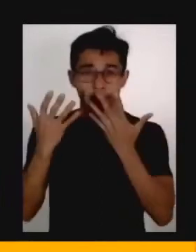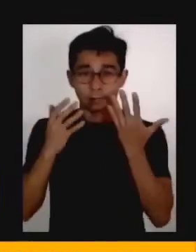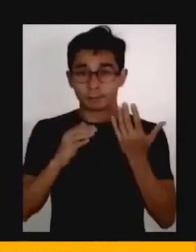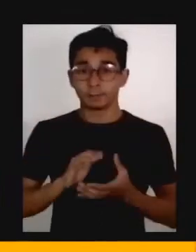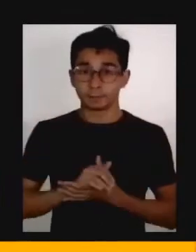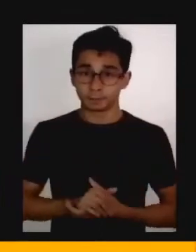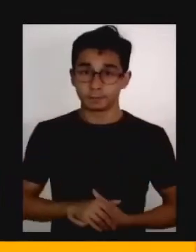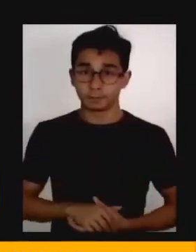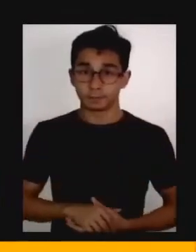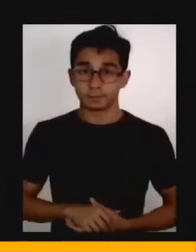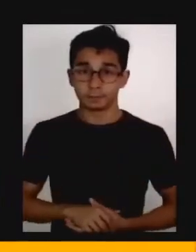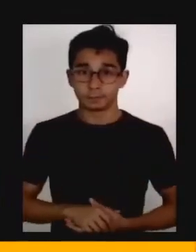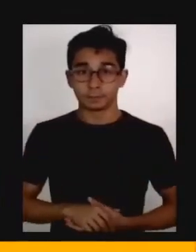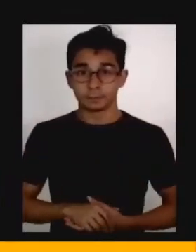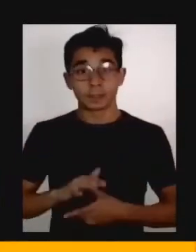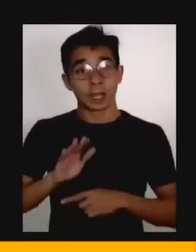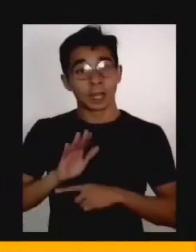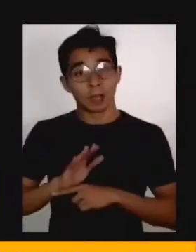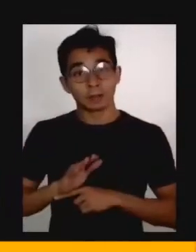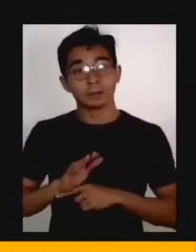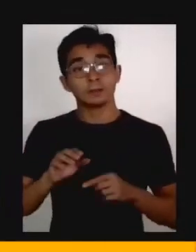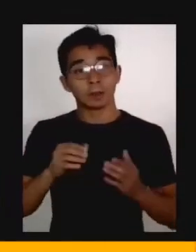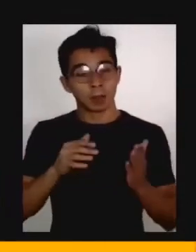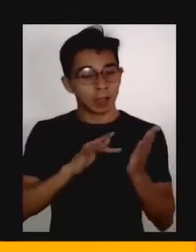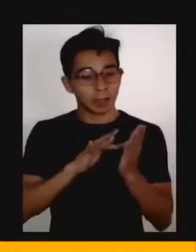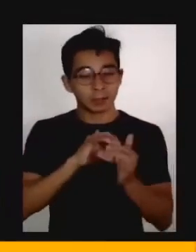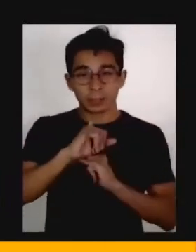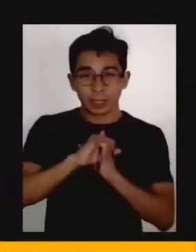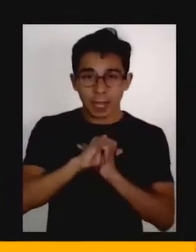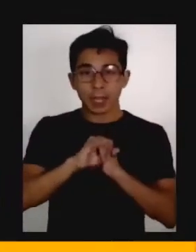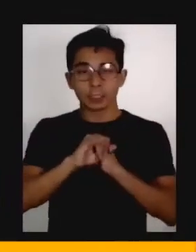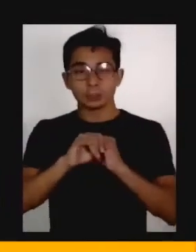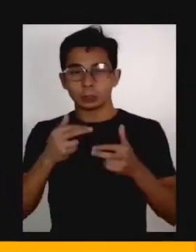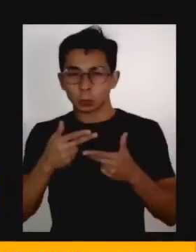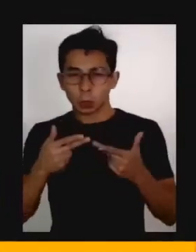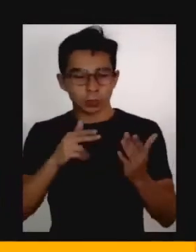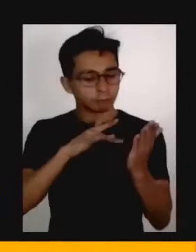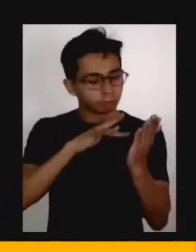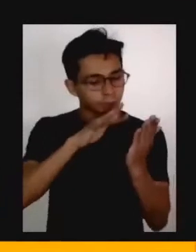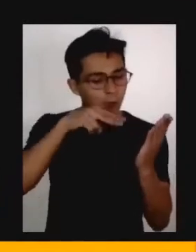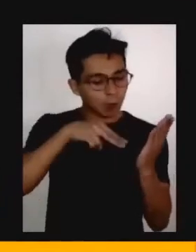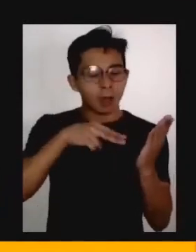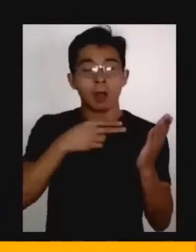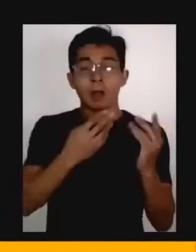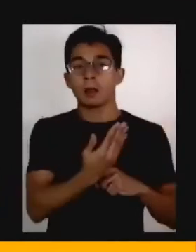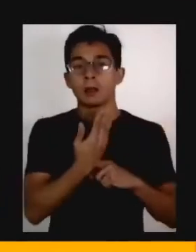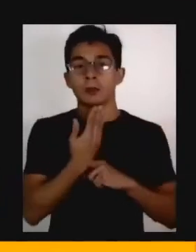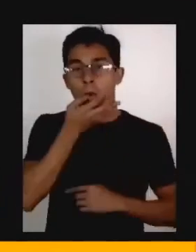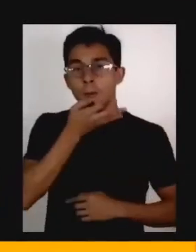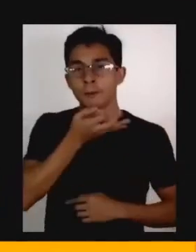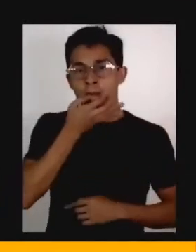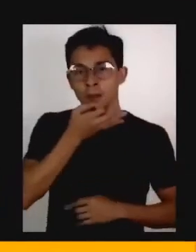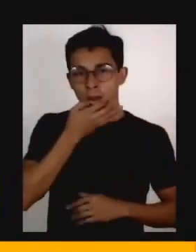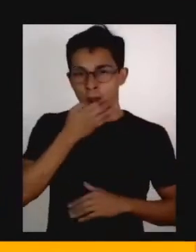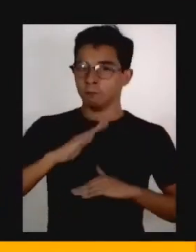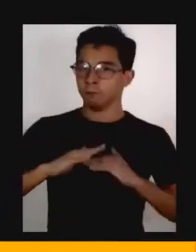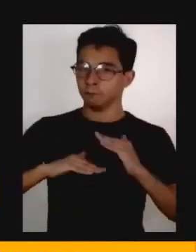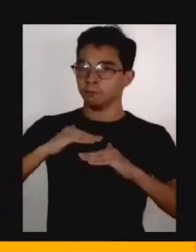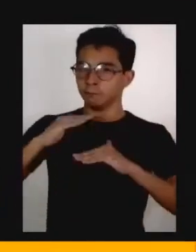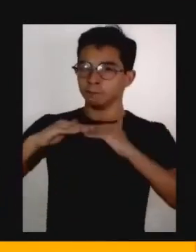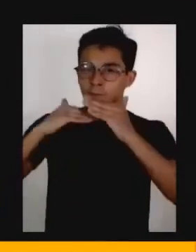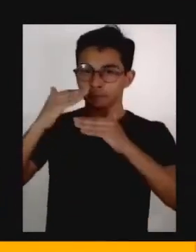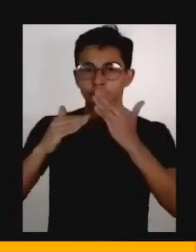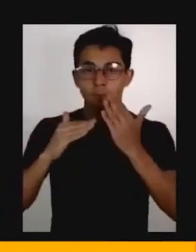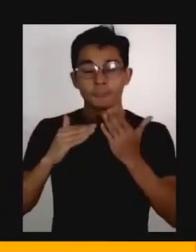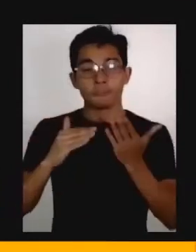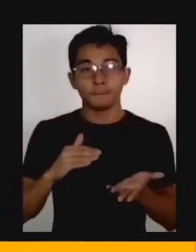diretamente na formação de opinião e que vai ser o gatilho para que ele opte pela troca do produto ou por comprar